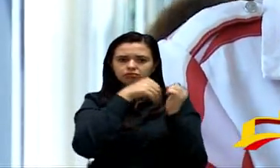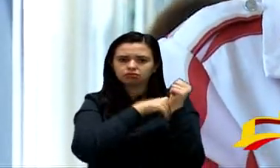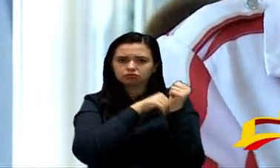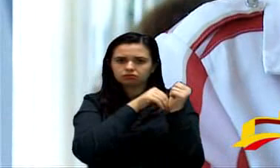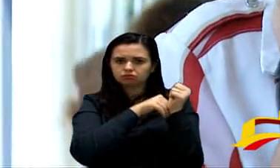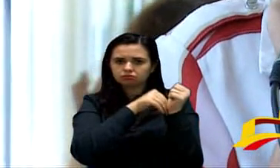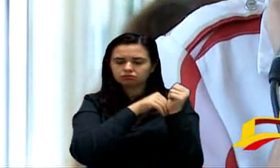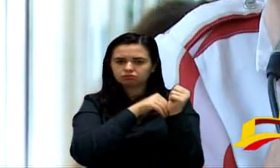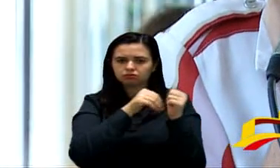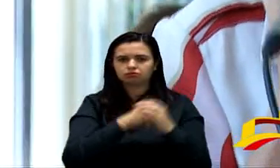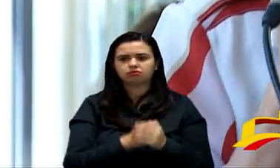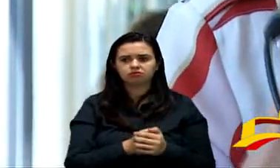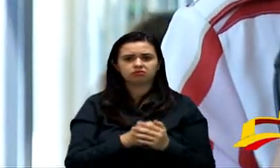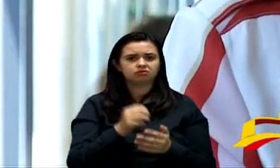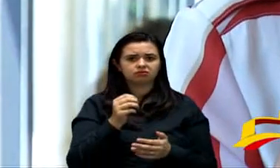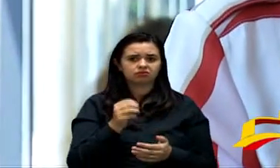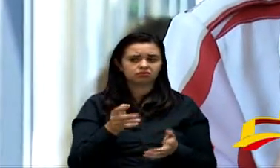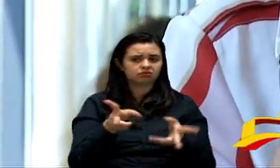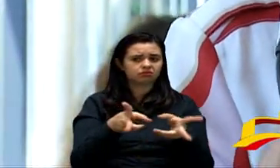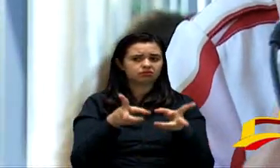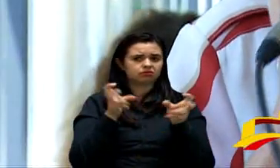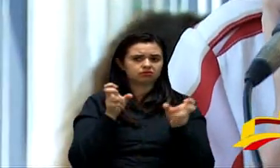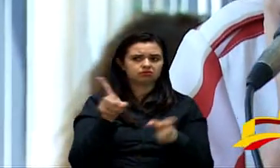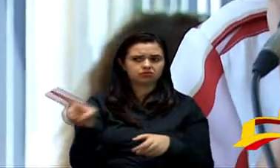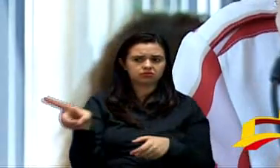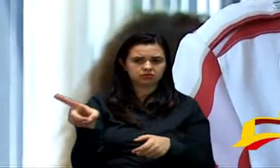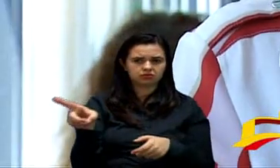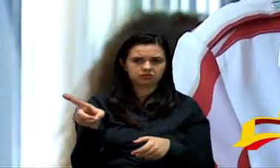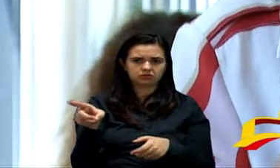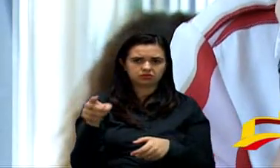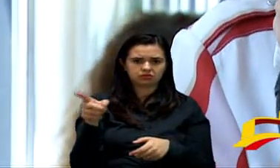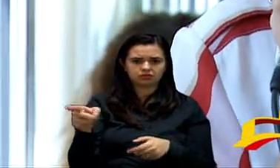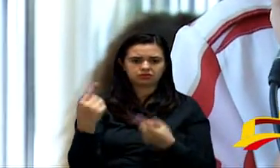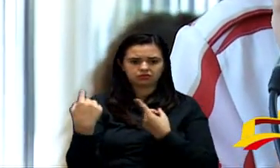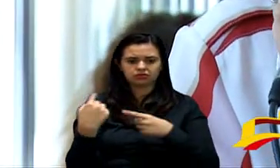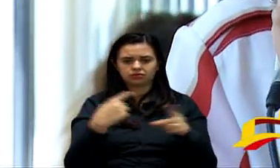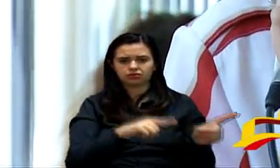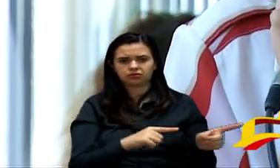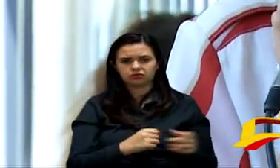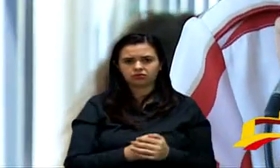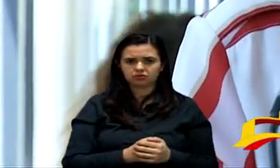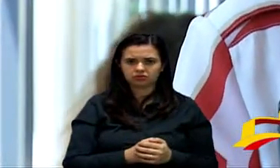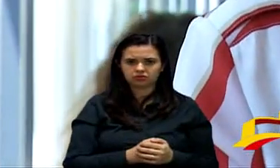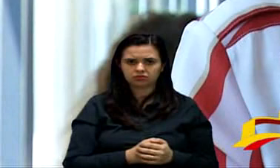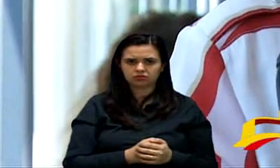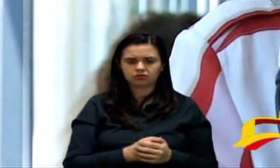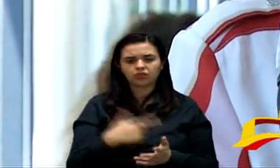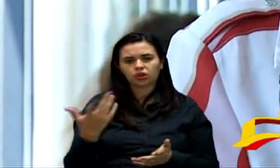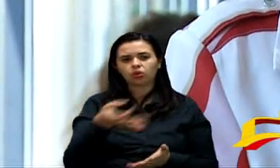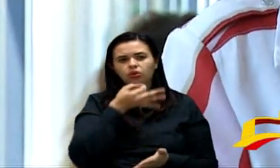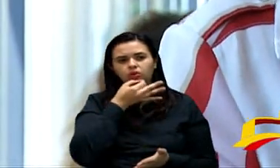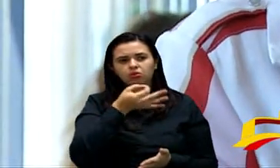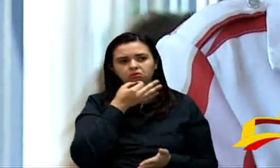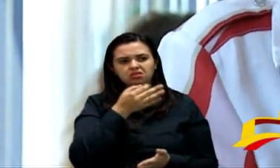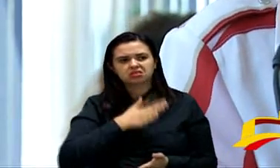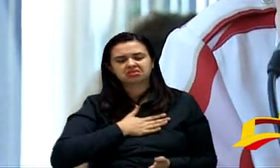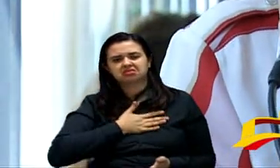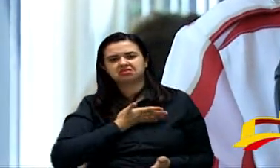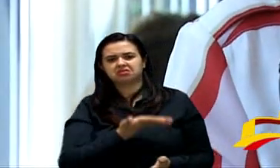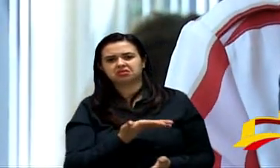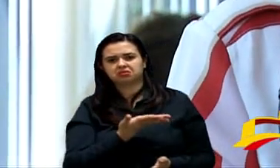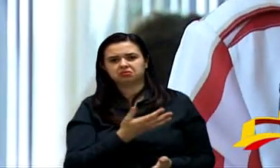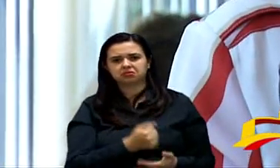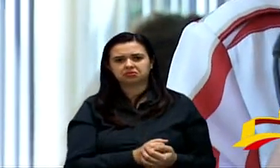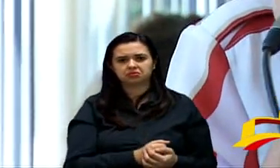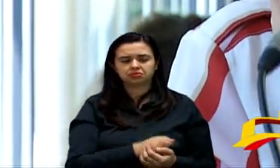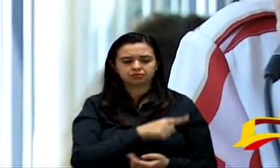direita, que se diz patriota, defender aí que seja questionado ou fazer uma moção de repúdio a essa postura, que poderia ser